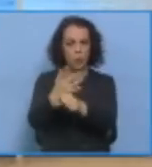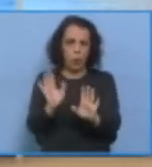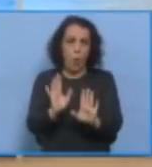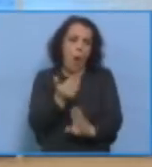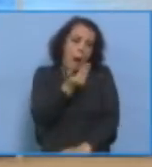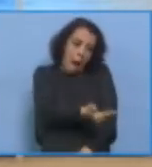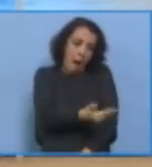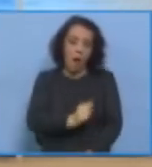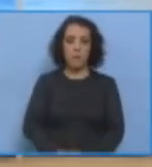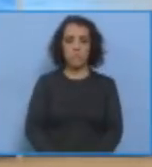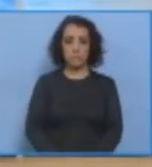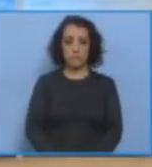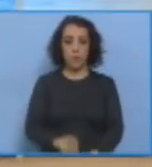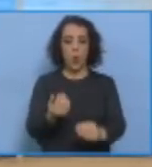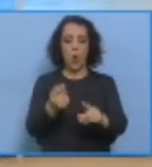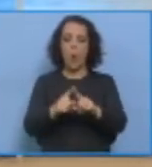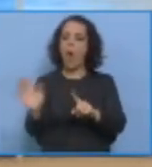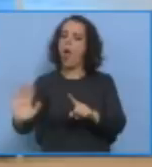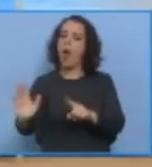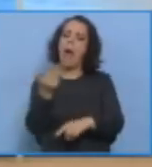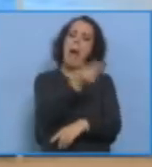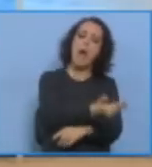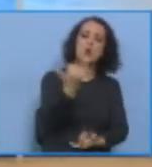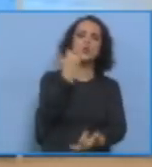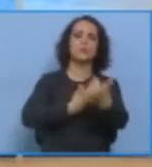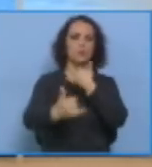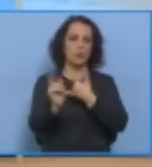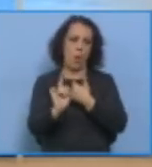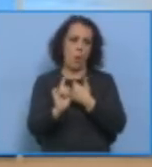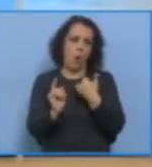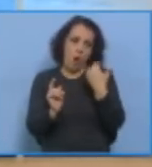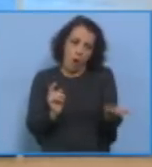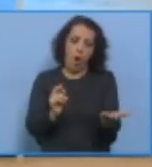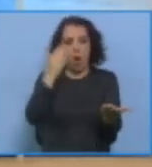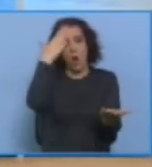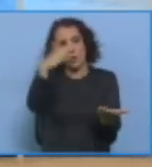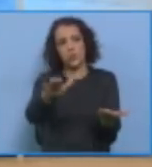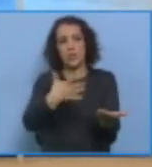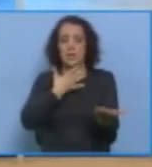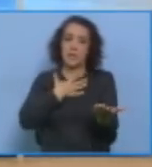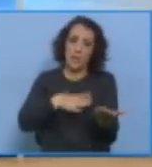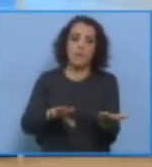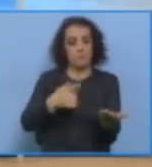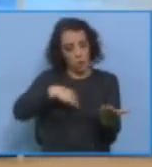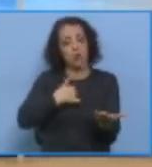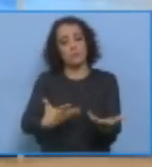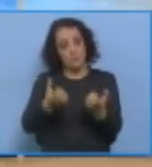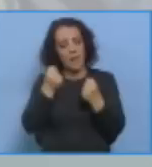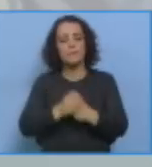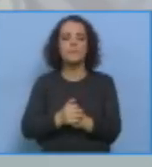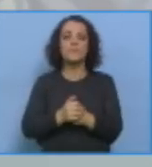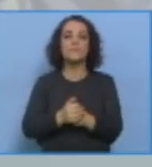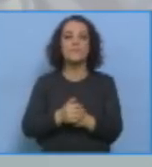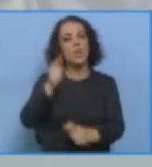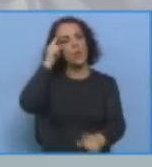oferta em que em nada é supletiva, é uma oferta de raiz para todos aqueles que a querem e nós queremos. Um objetivo